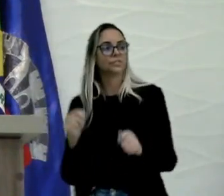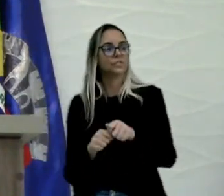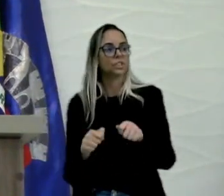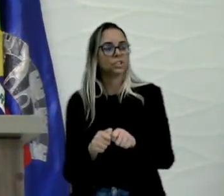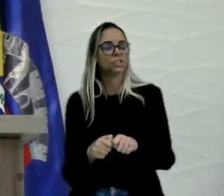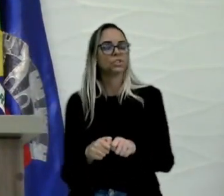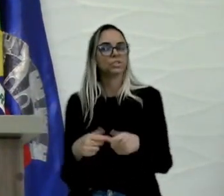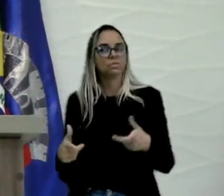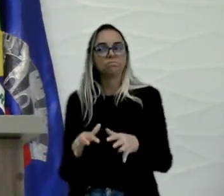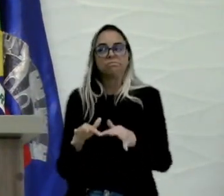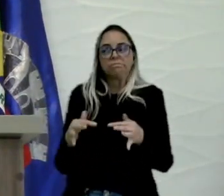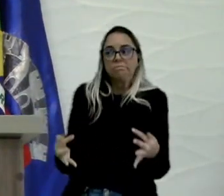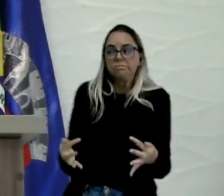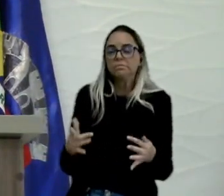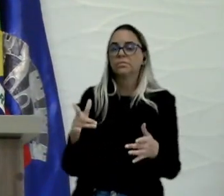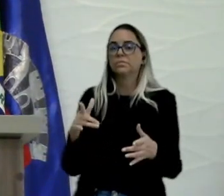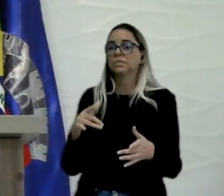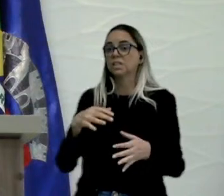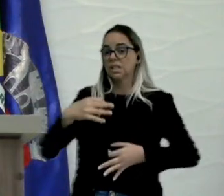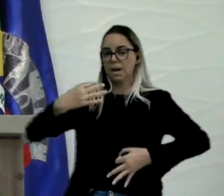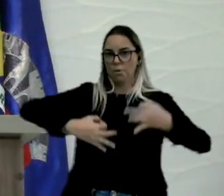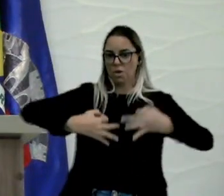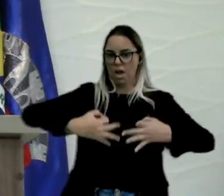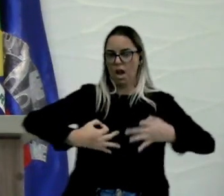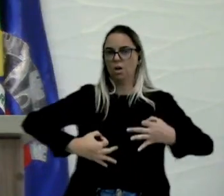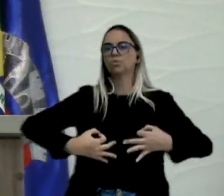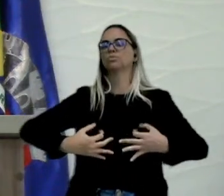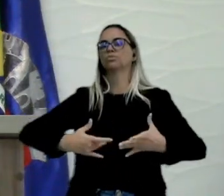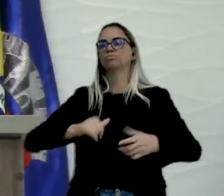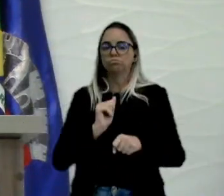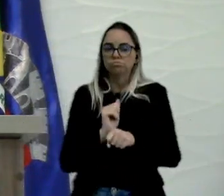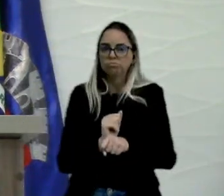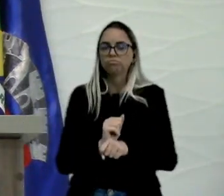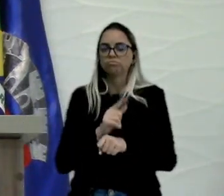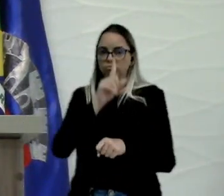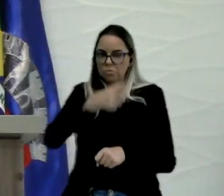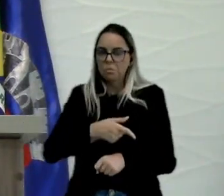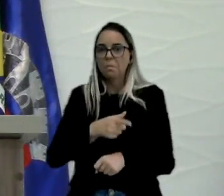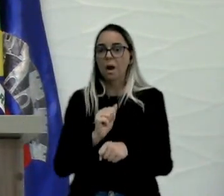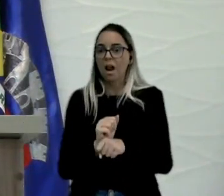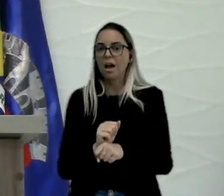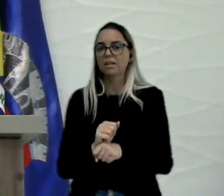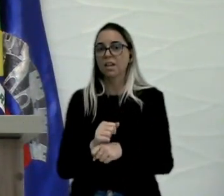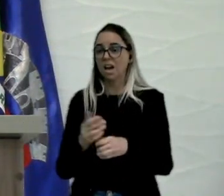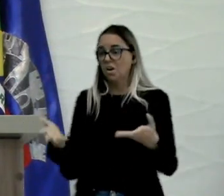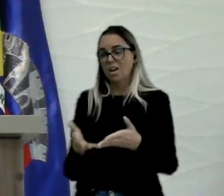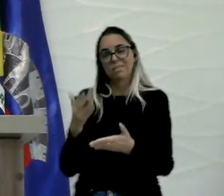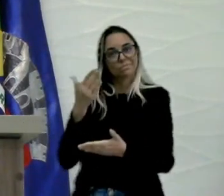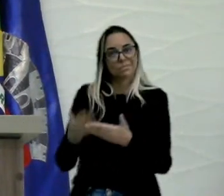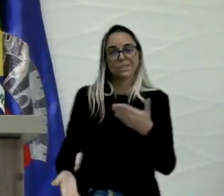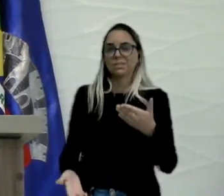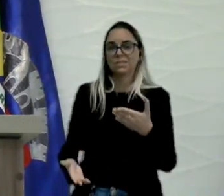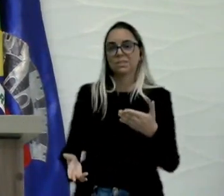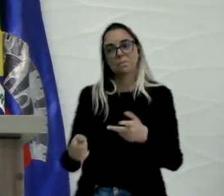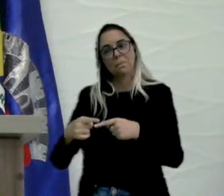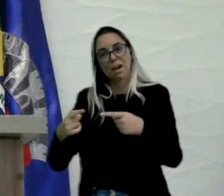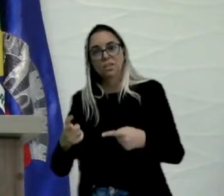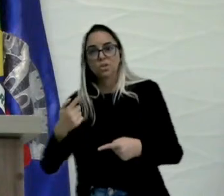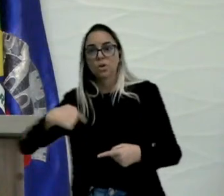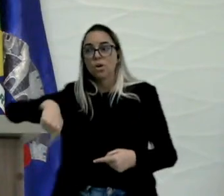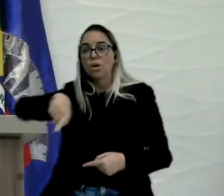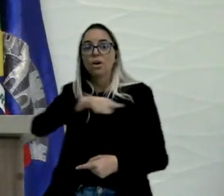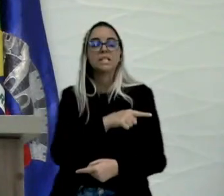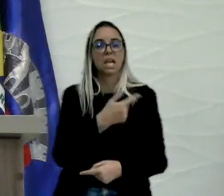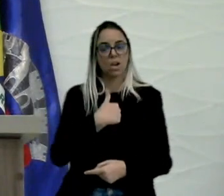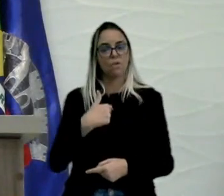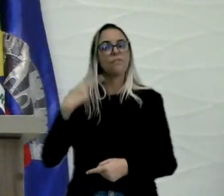simplesmente o Tribunal de Contas Mandou parar e o que foi feito tá perdido lá né mas nós como sou